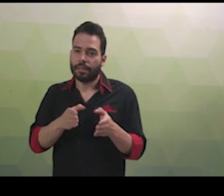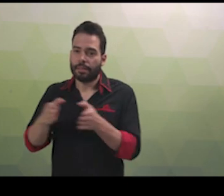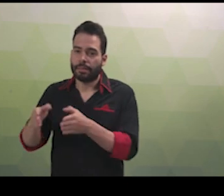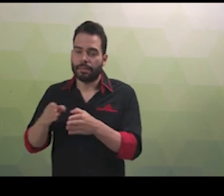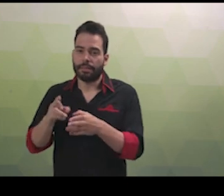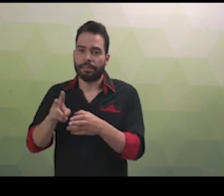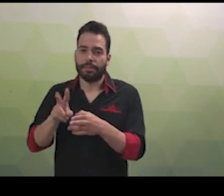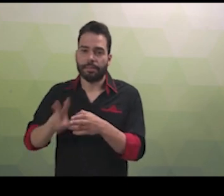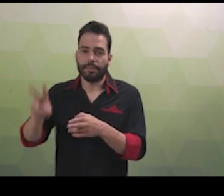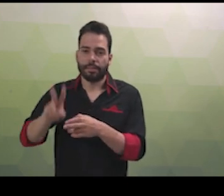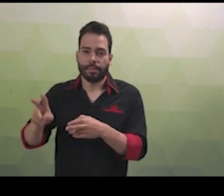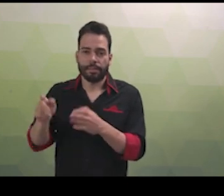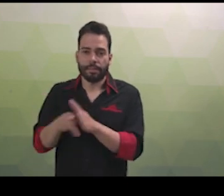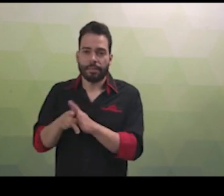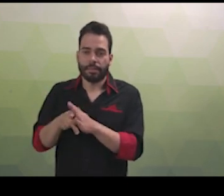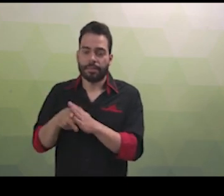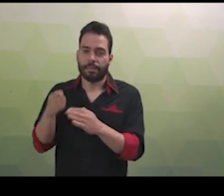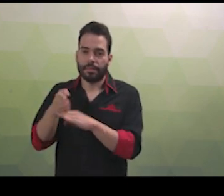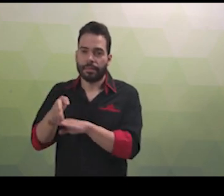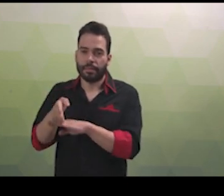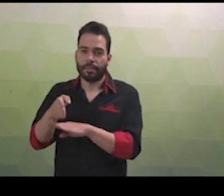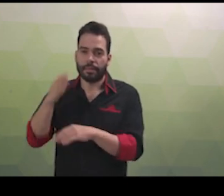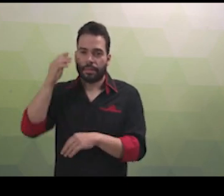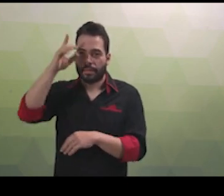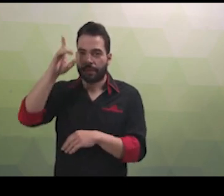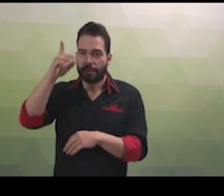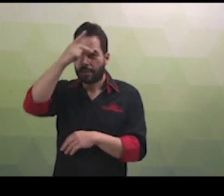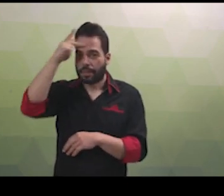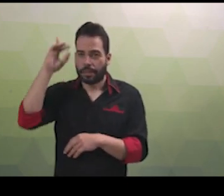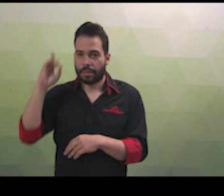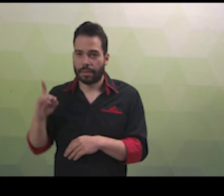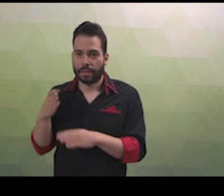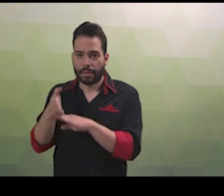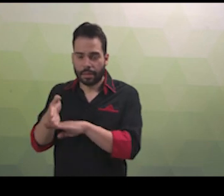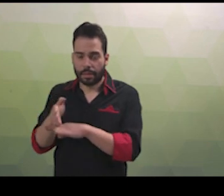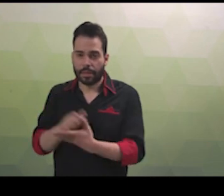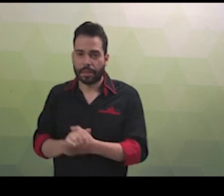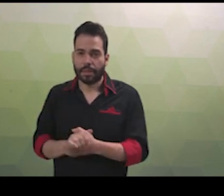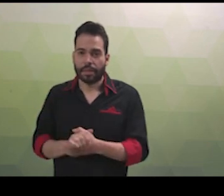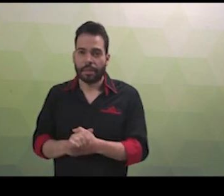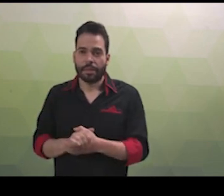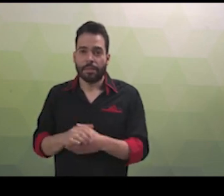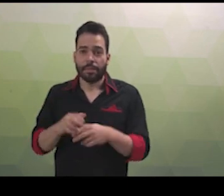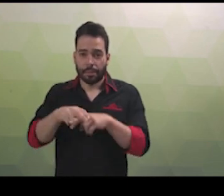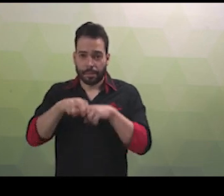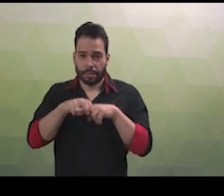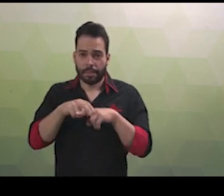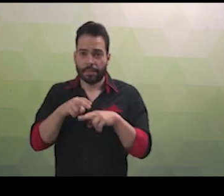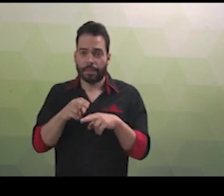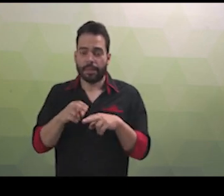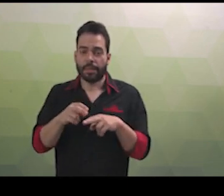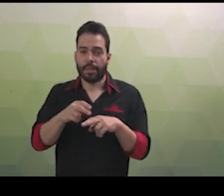essas pessoas. Assim, as possibilidades de exercício da cidadania e participação social dessas